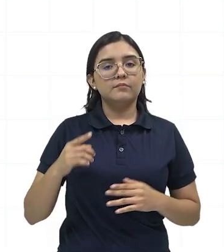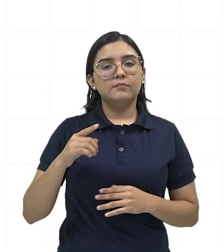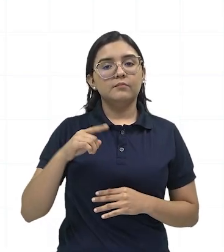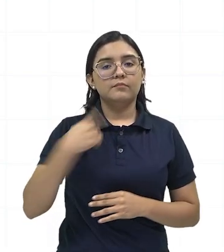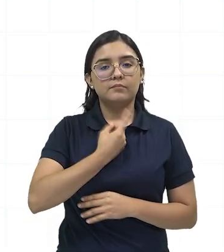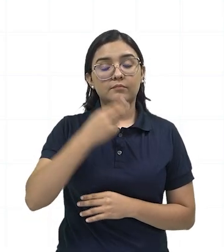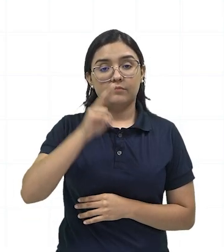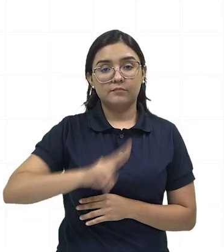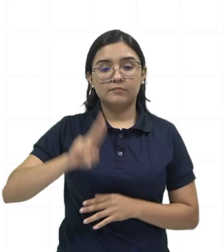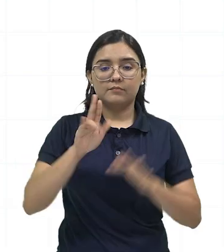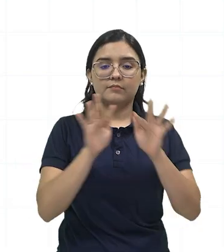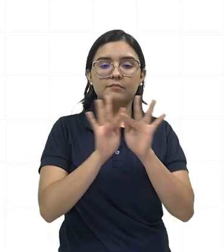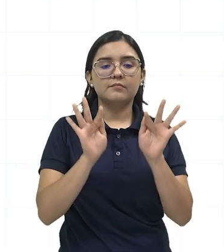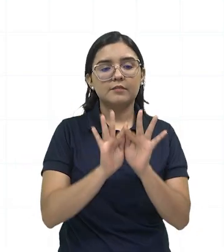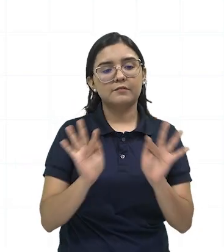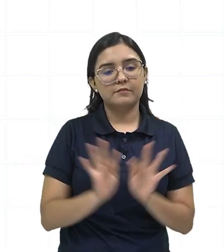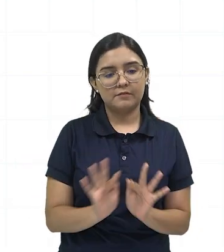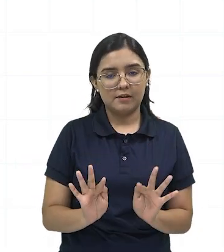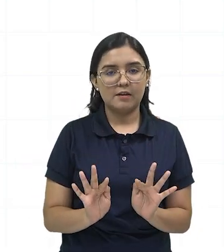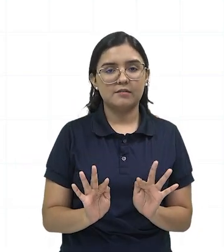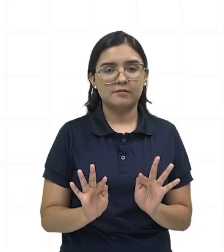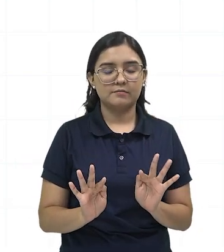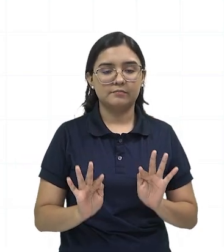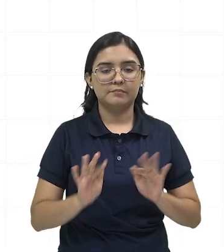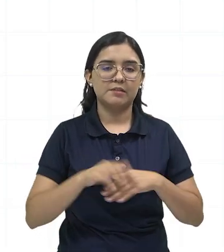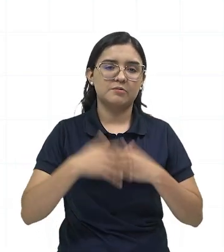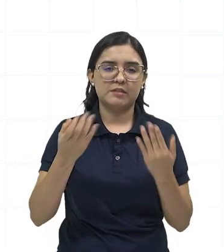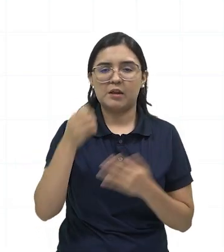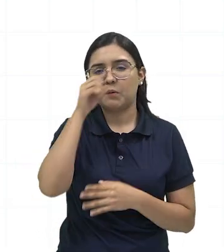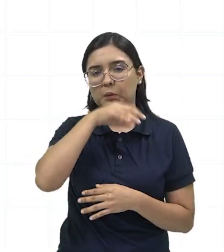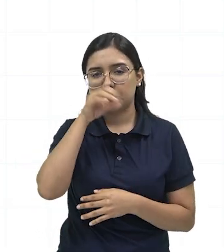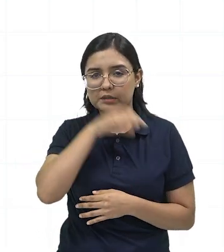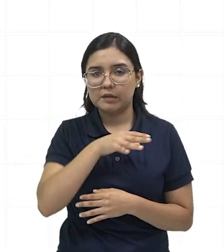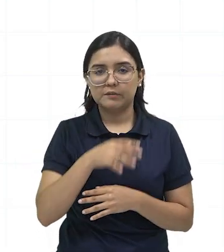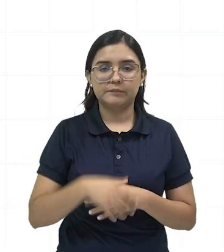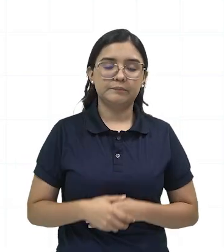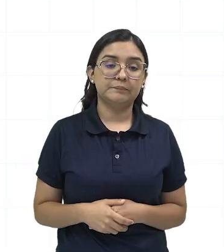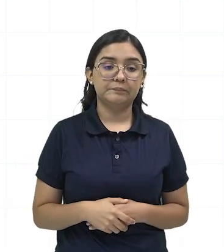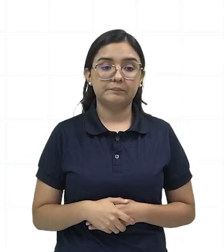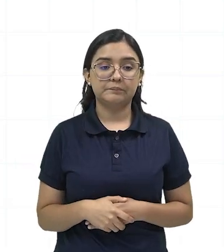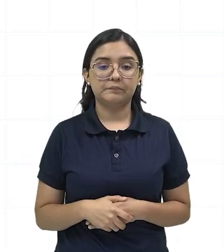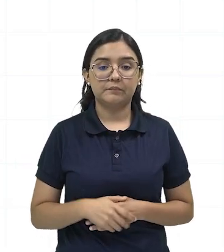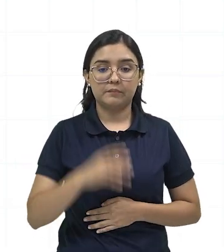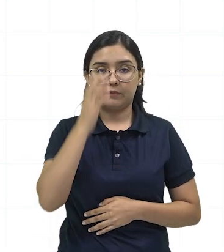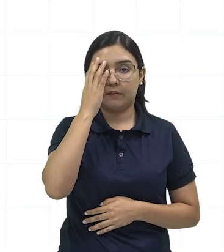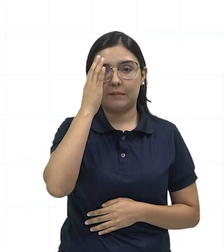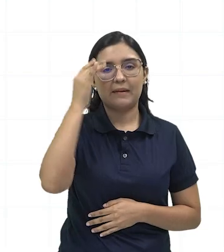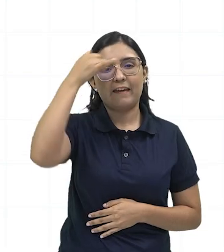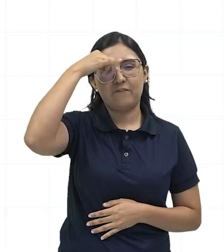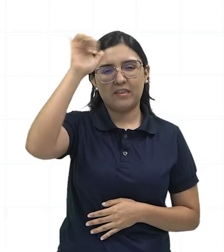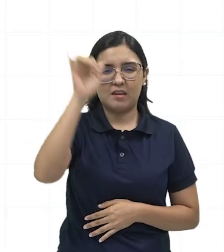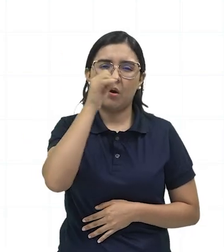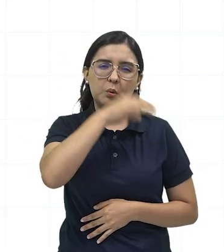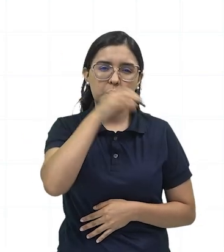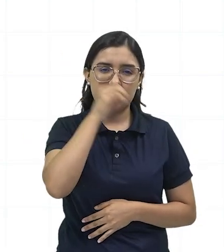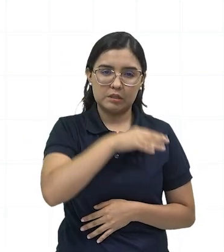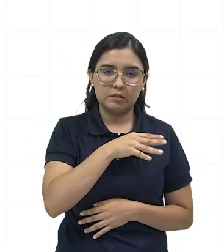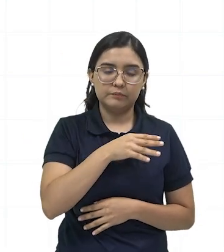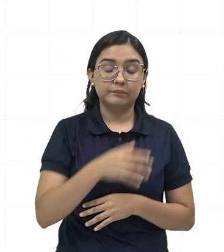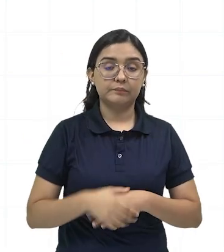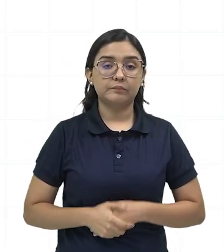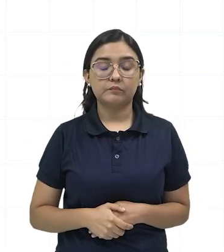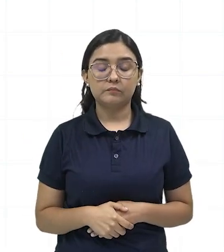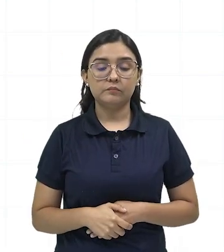utilizamos frases para suavizar uma mensagem que seja grosseira ou chocante, ou algo